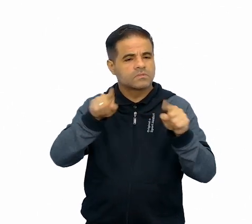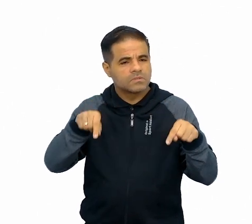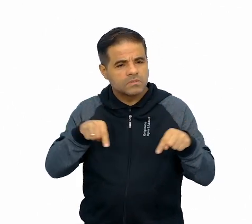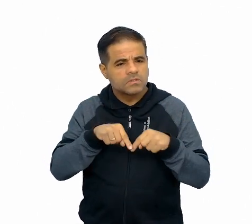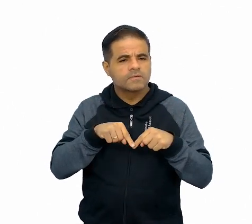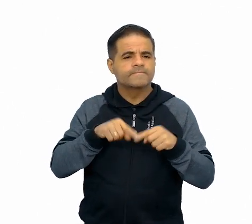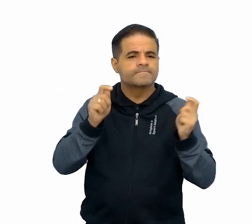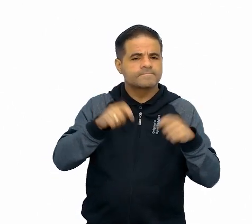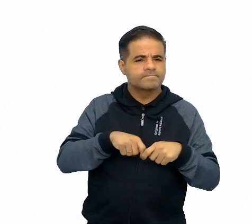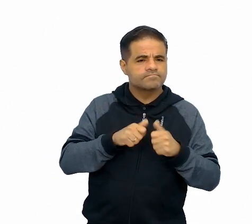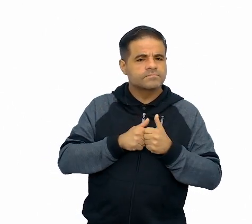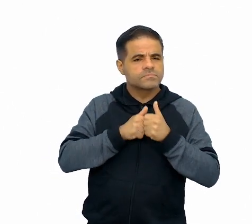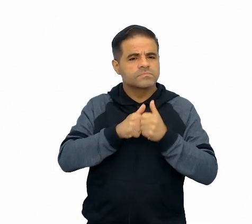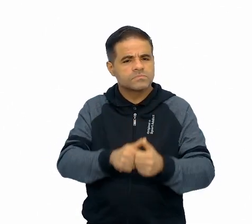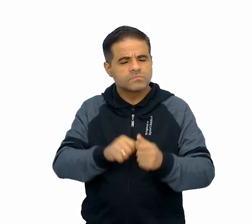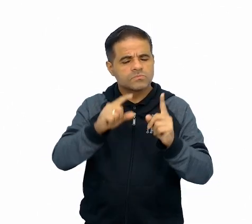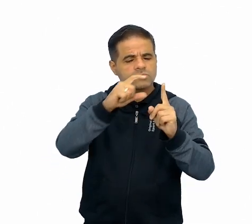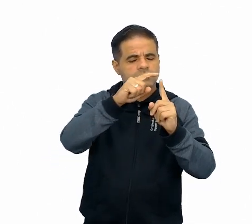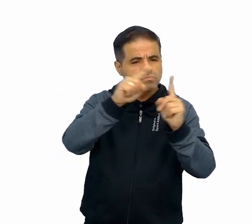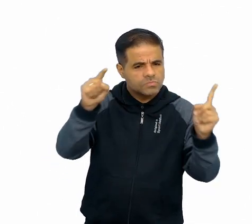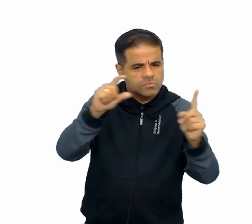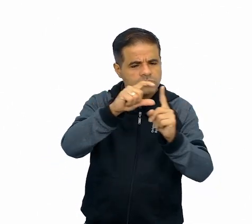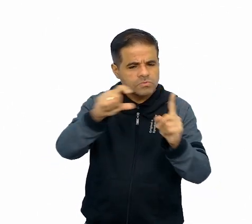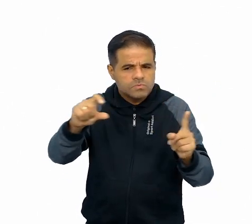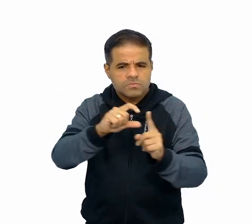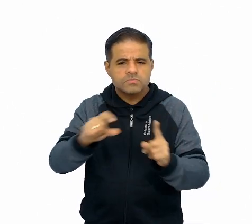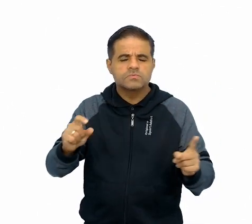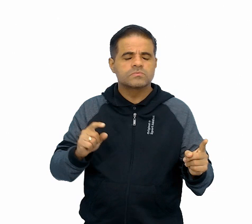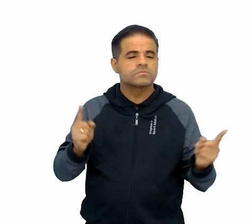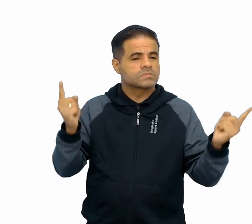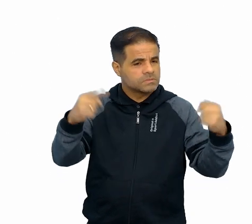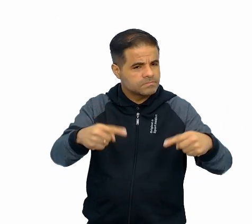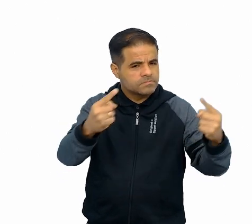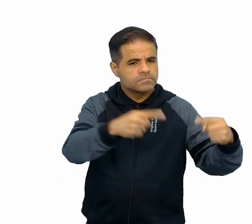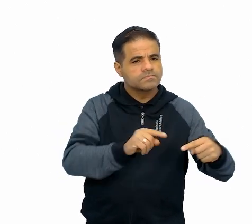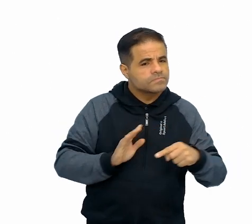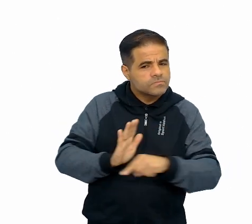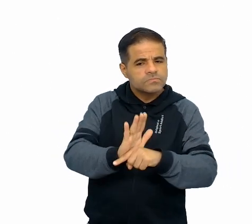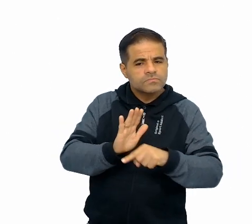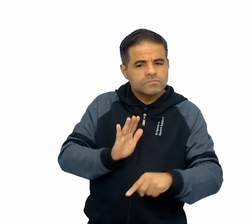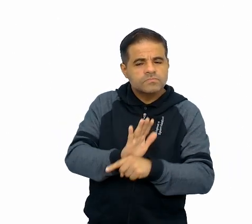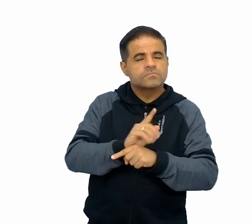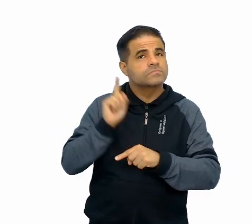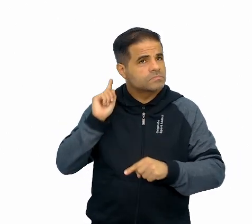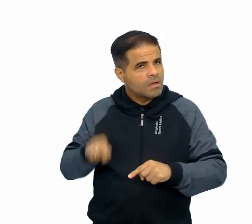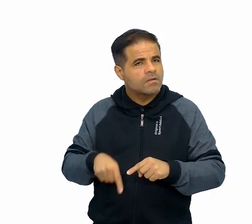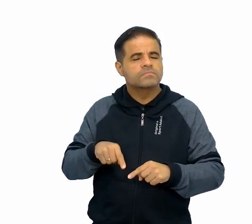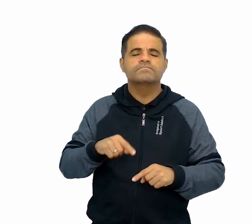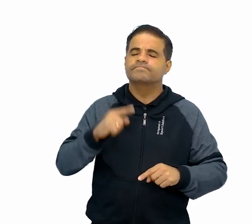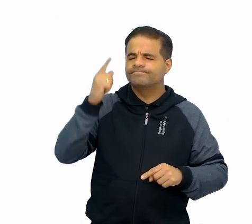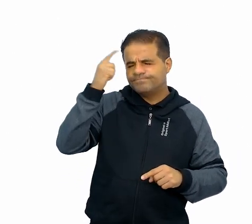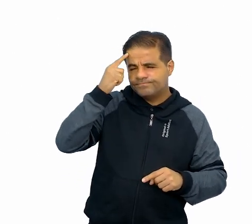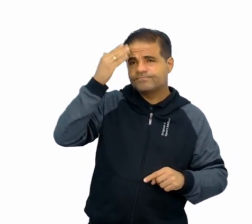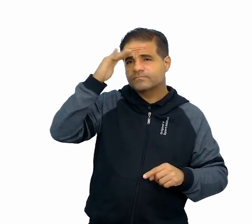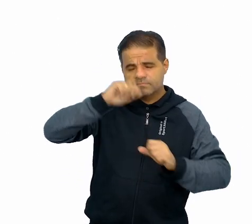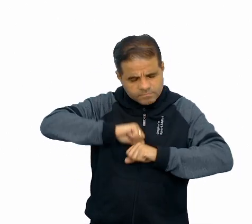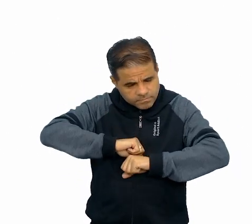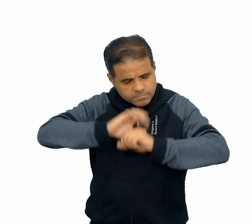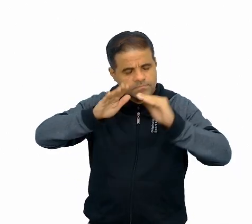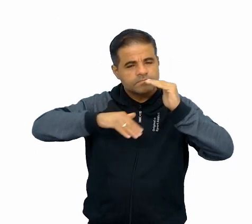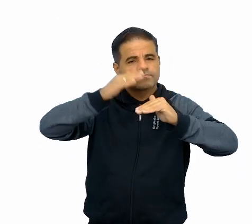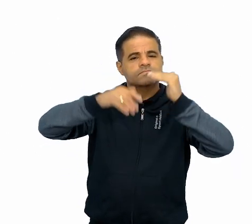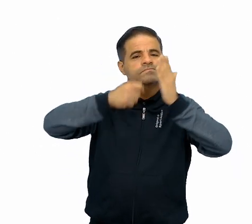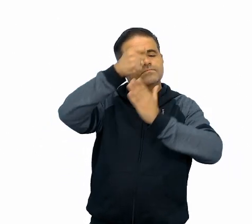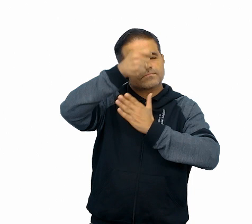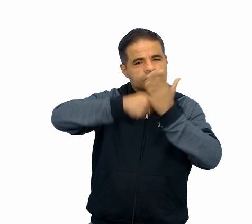que eles possam ter bons desafios que façam com que eles avancem na compreensão do sistema de